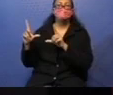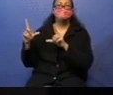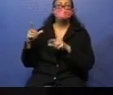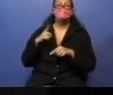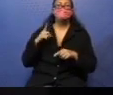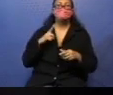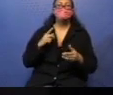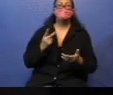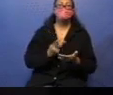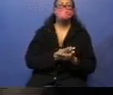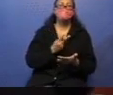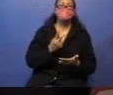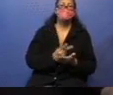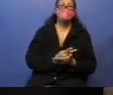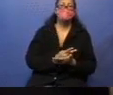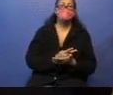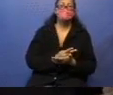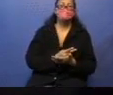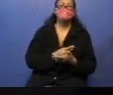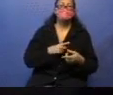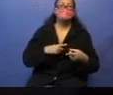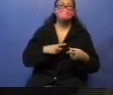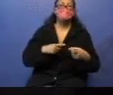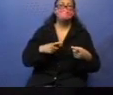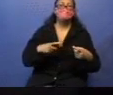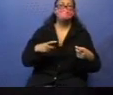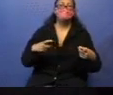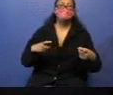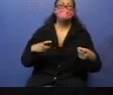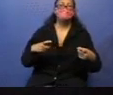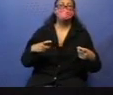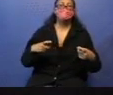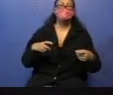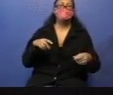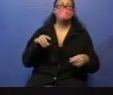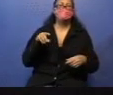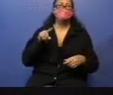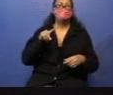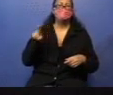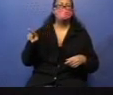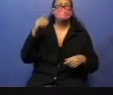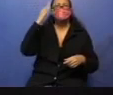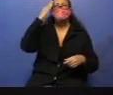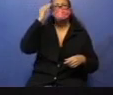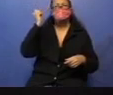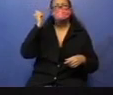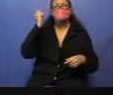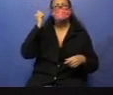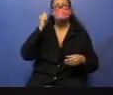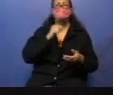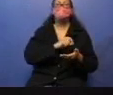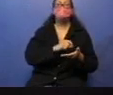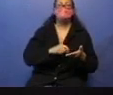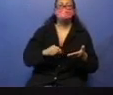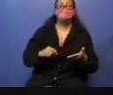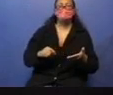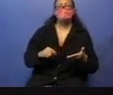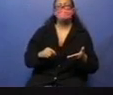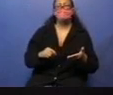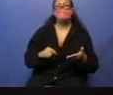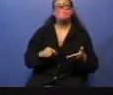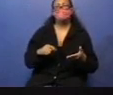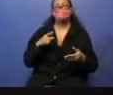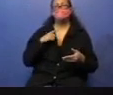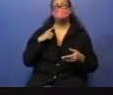erro científico. Você sabe qual é? Anote. Olha aqui. Tem alguma